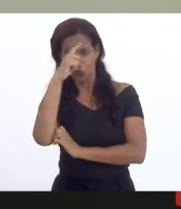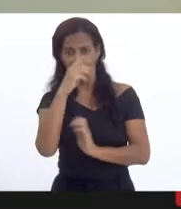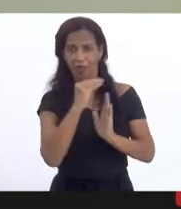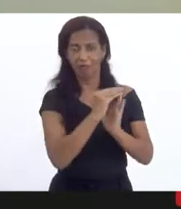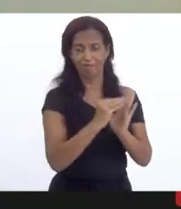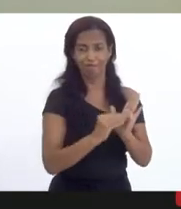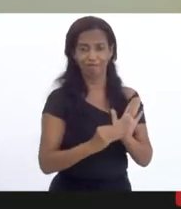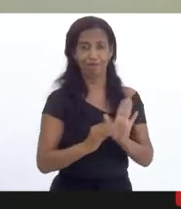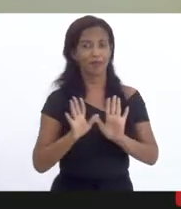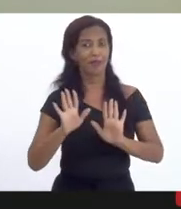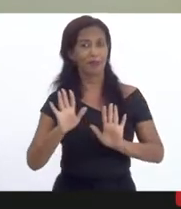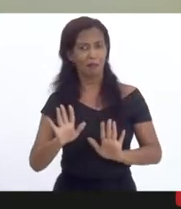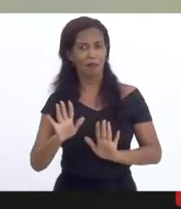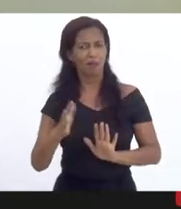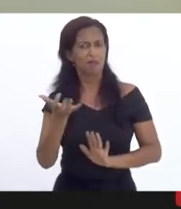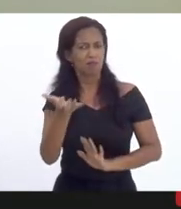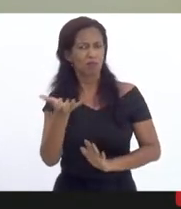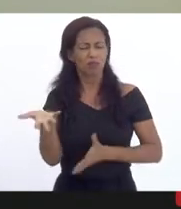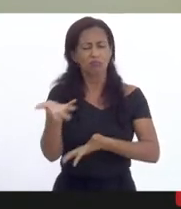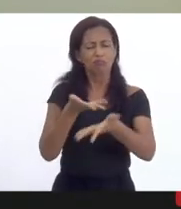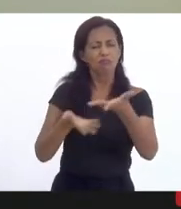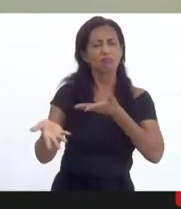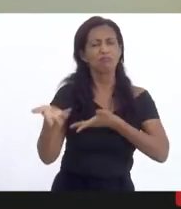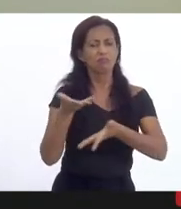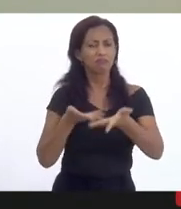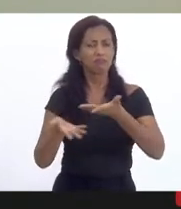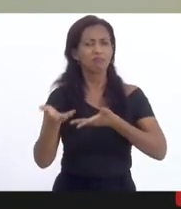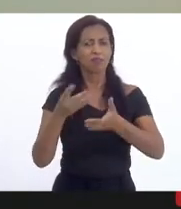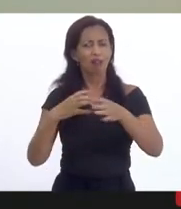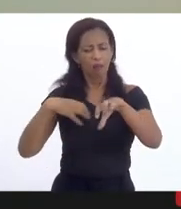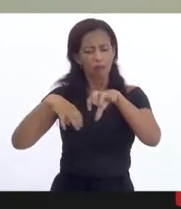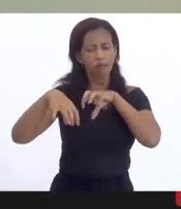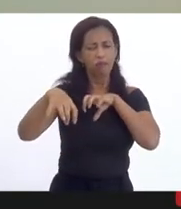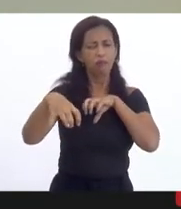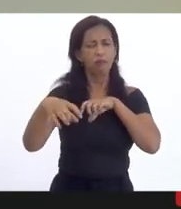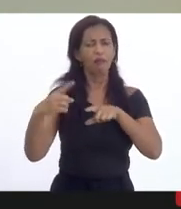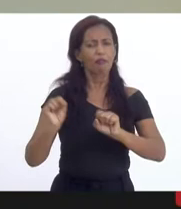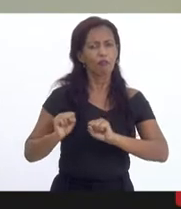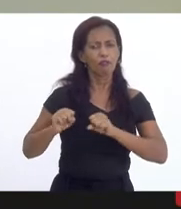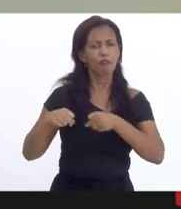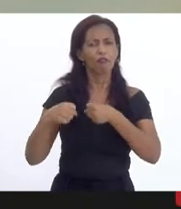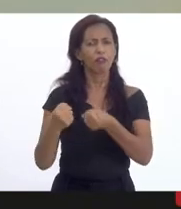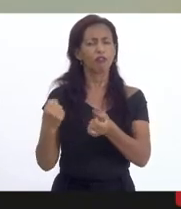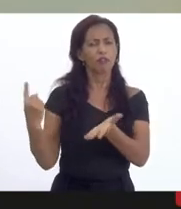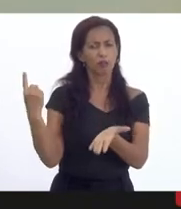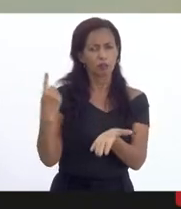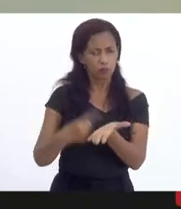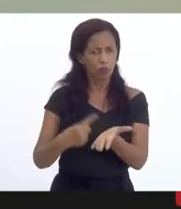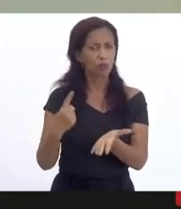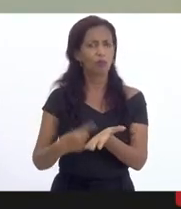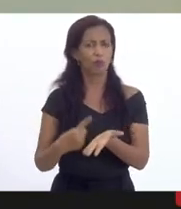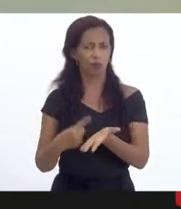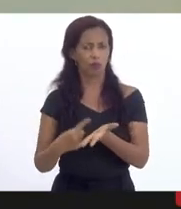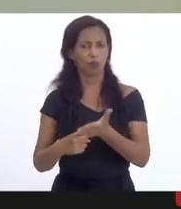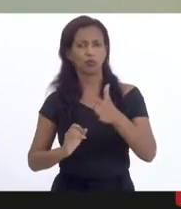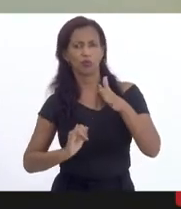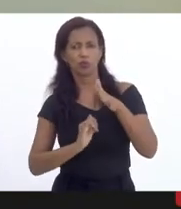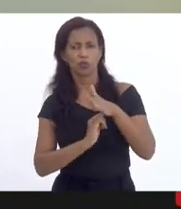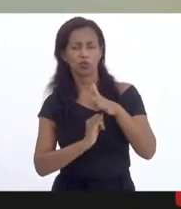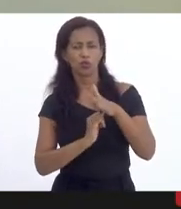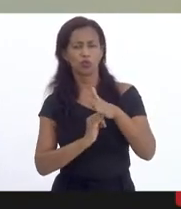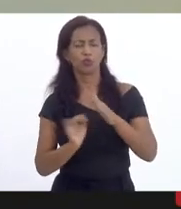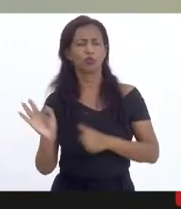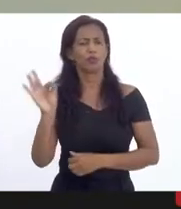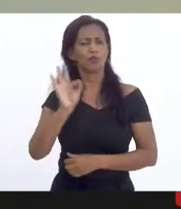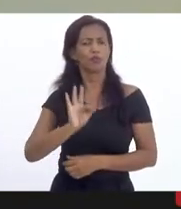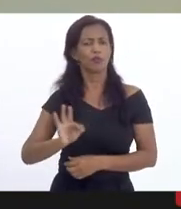agenda, mas fiz questão de participar aqui virtualmente, fortalecer o nosso compromisso do Instituto Federal do Rio de